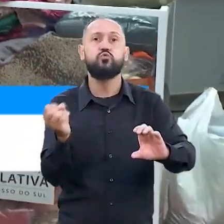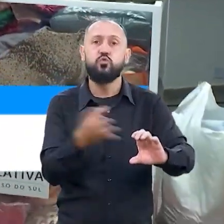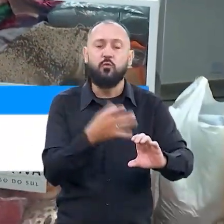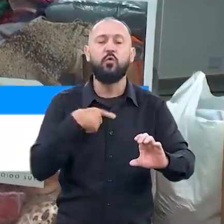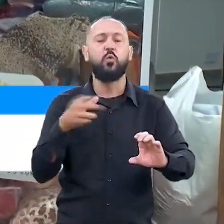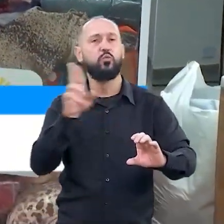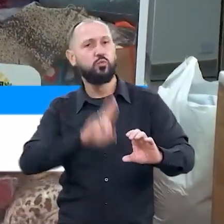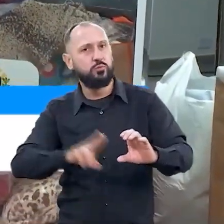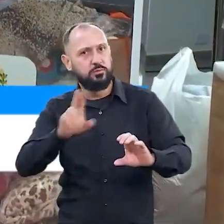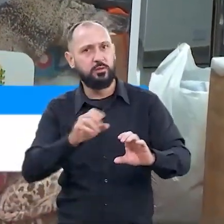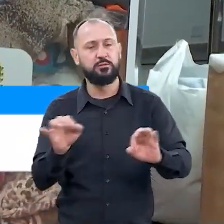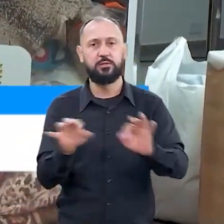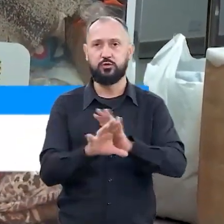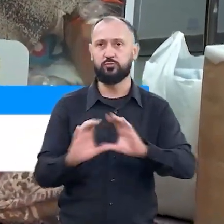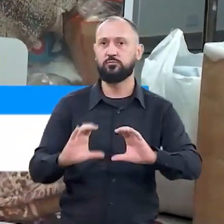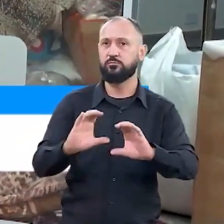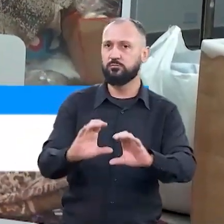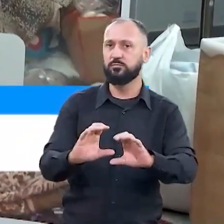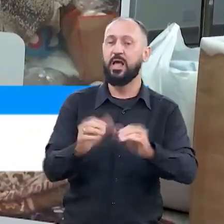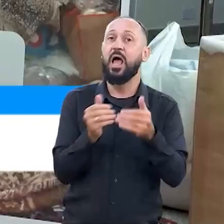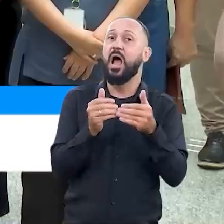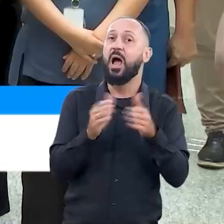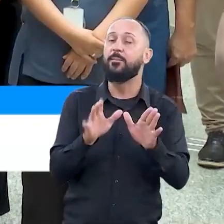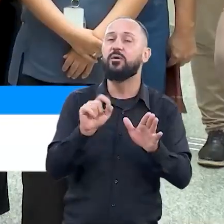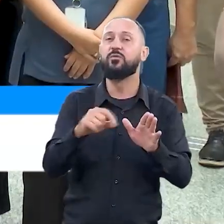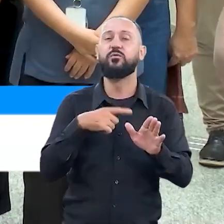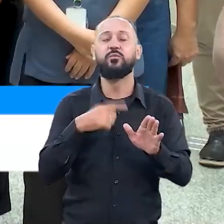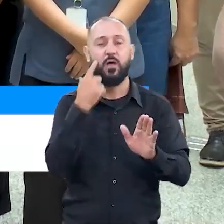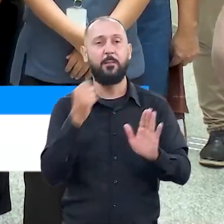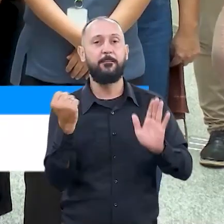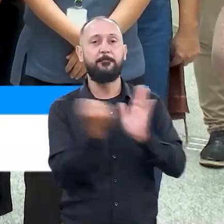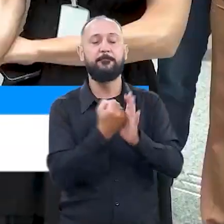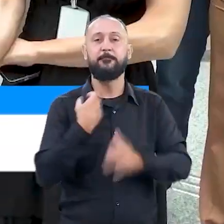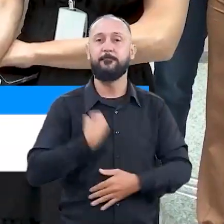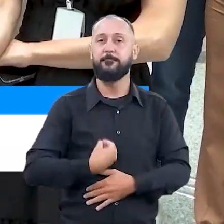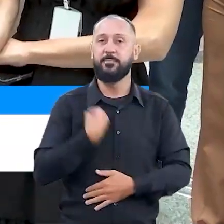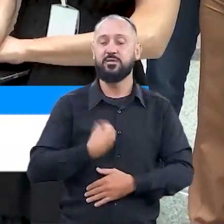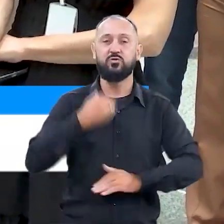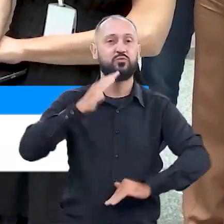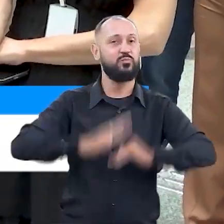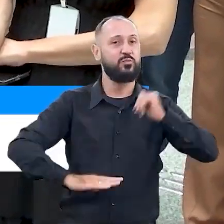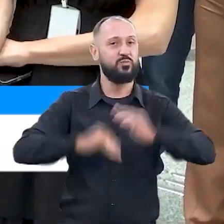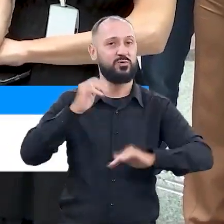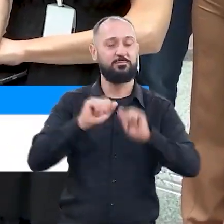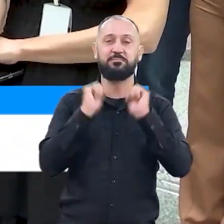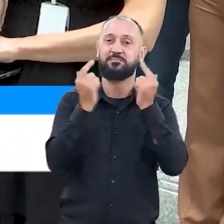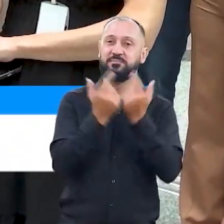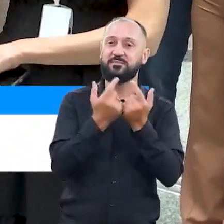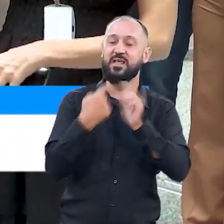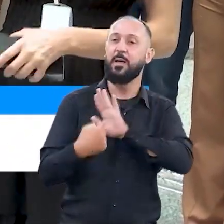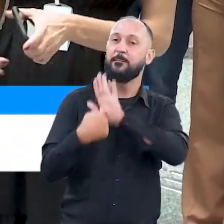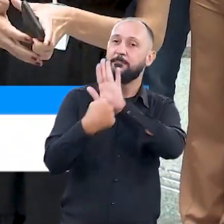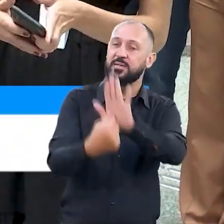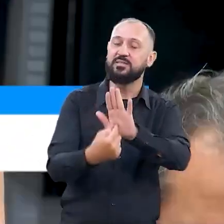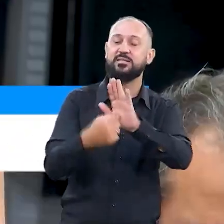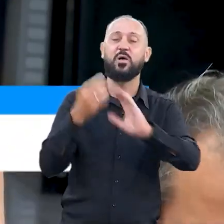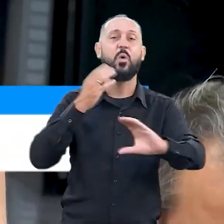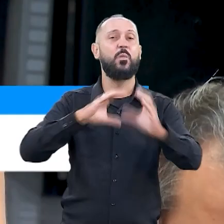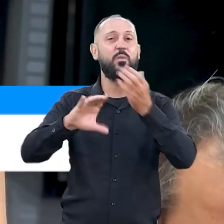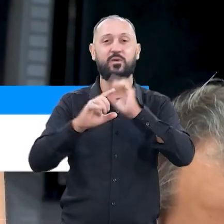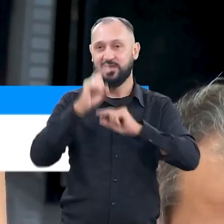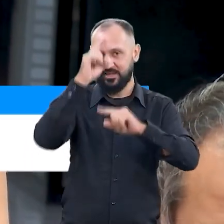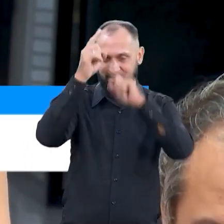contribuir com peças novas ou usadas em bom estado. O lançamento da ação foi marcado pela participação dos servidores da Lemes e